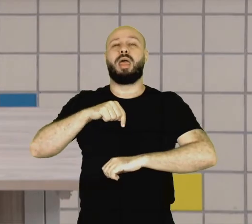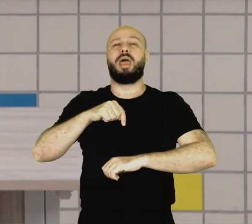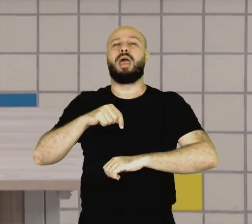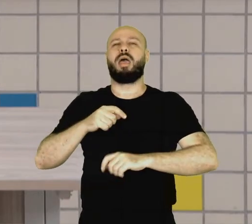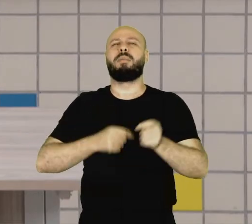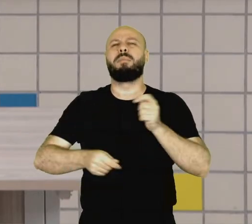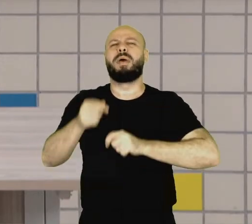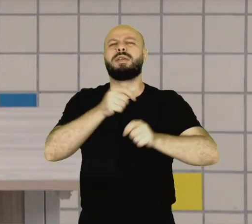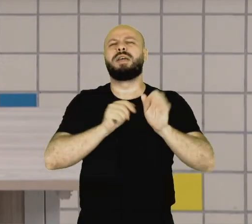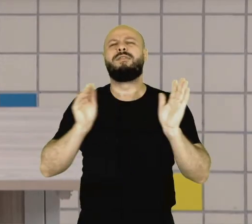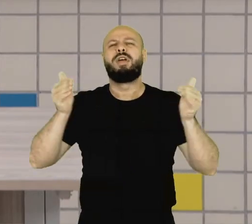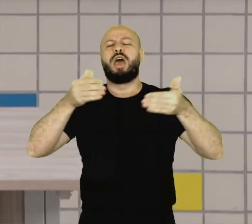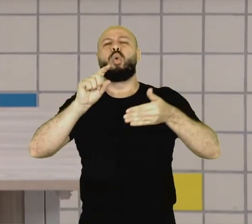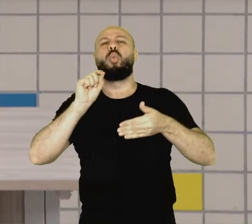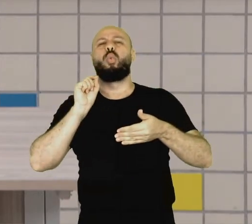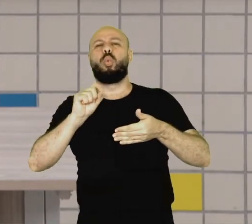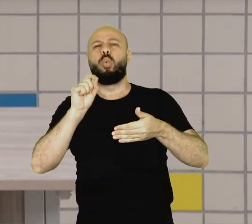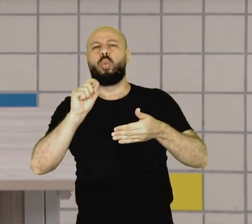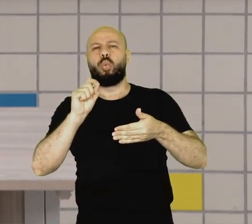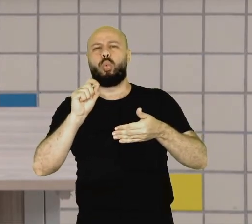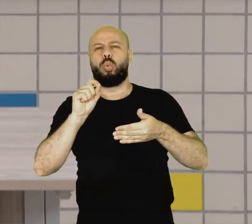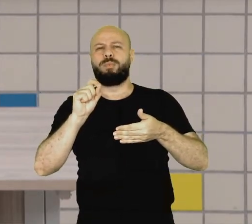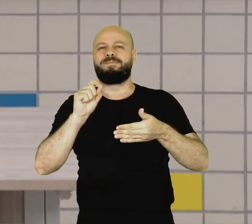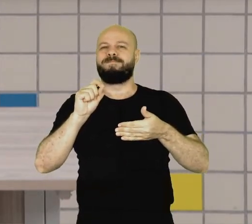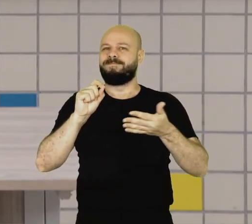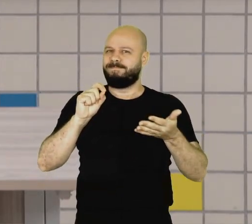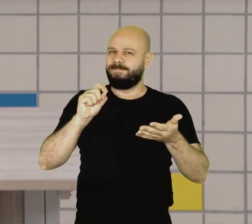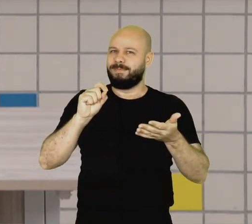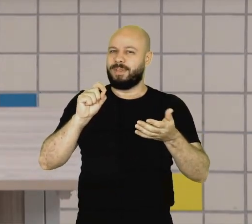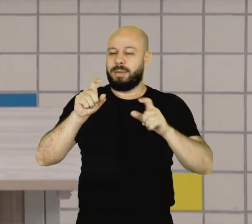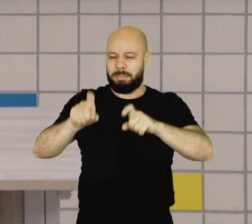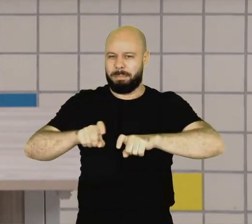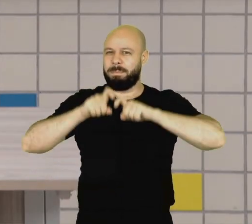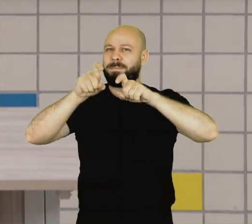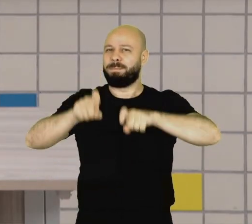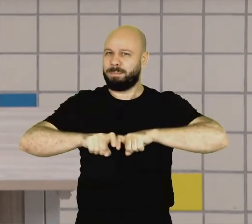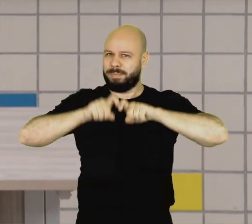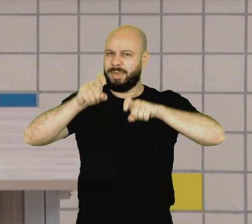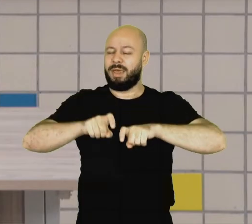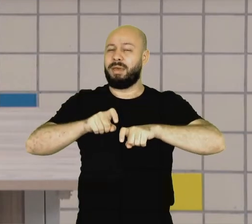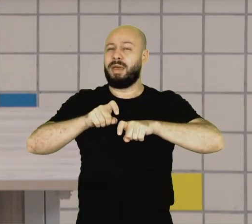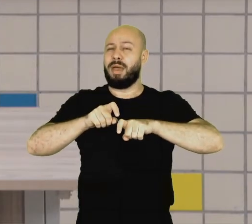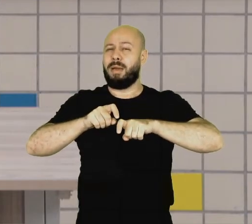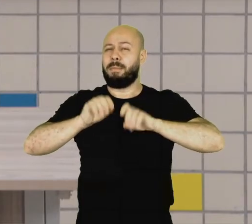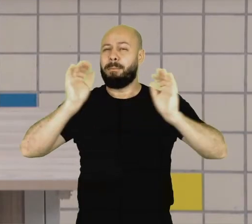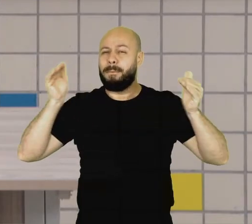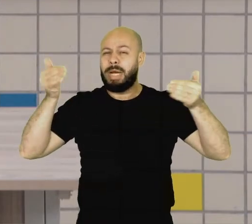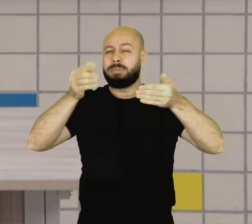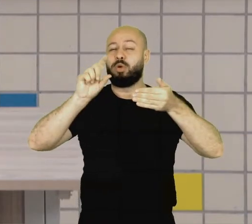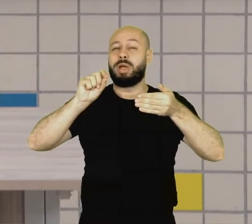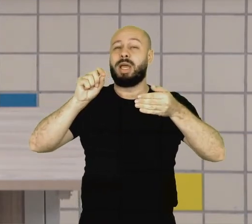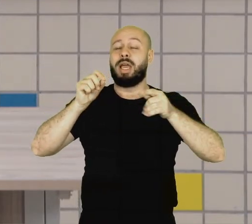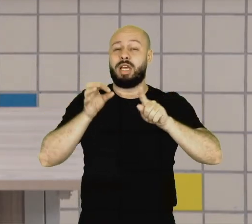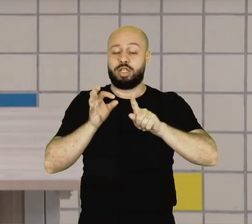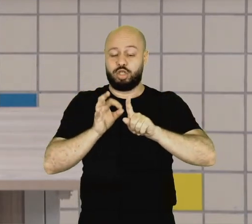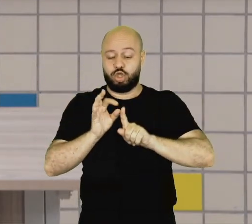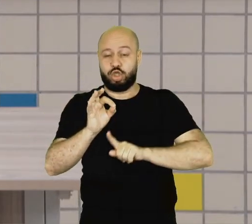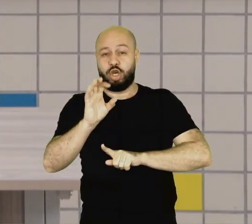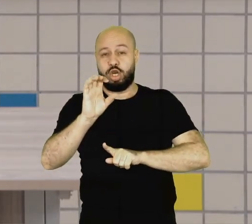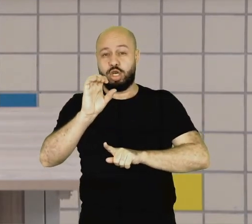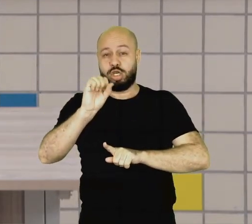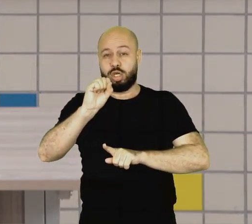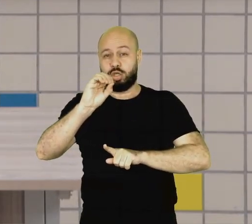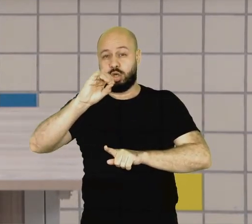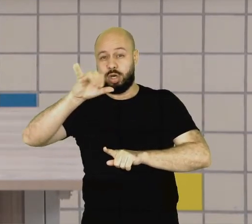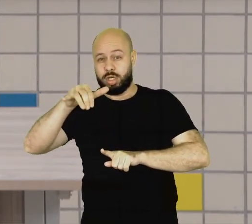principalmente voltada por fatores de agricultura, em especial a produção de soja.